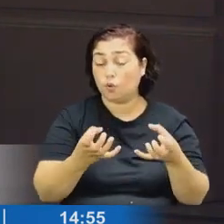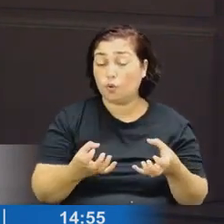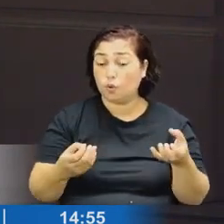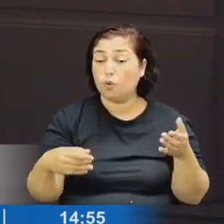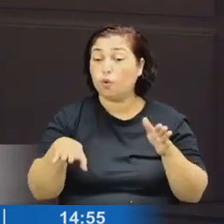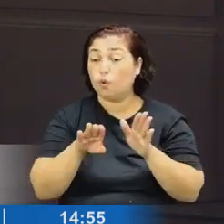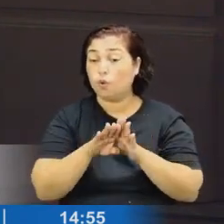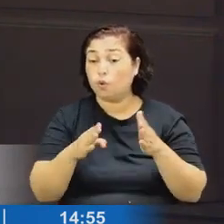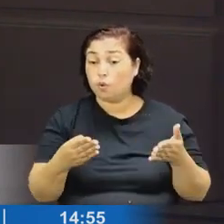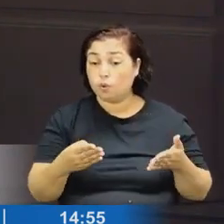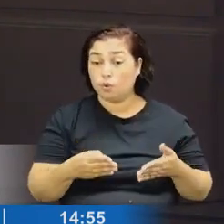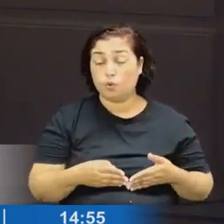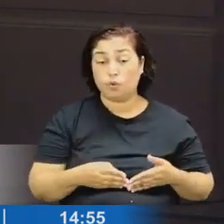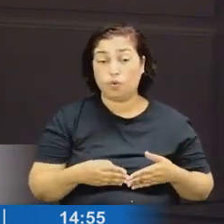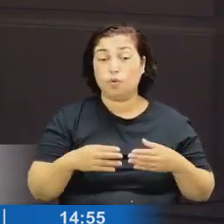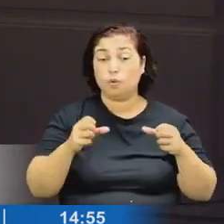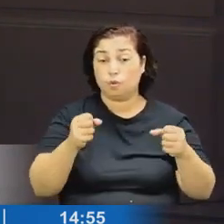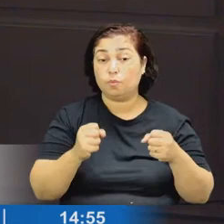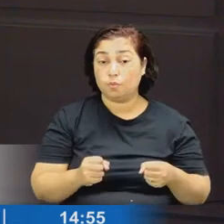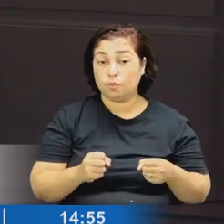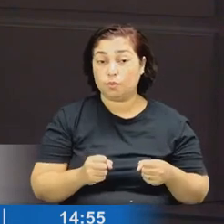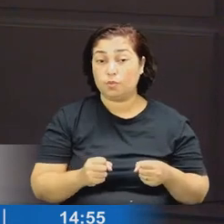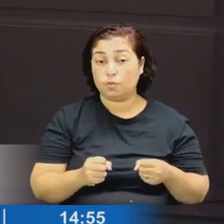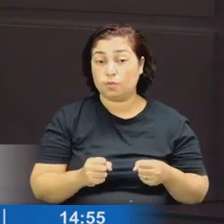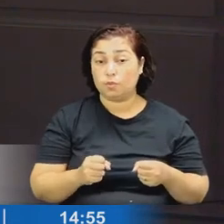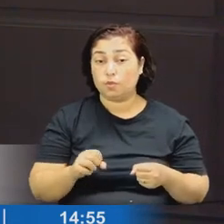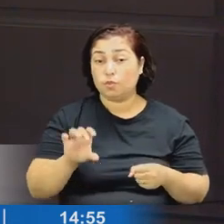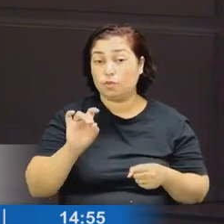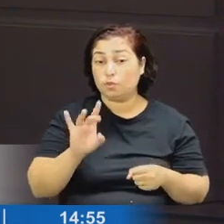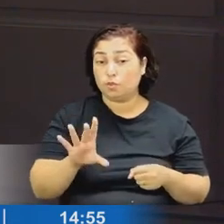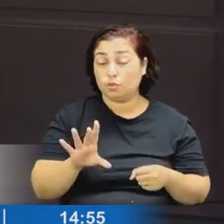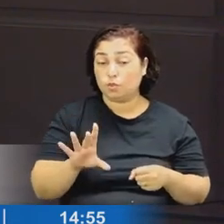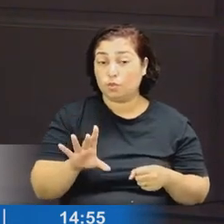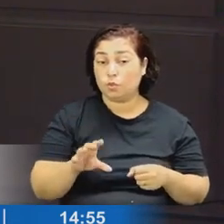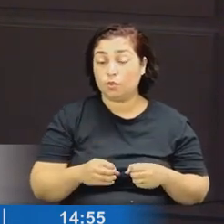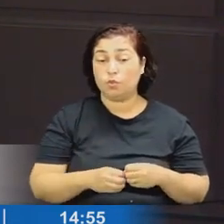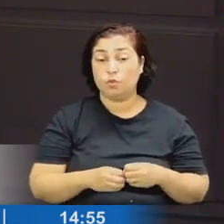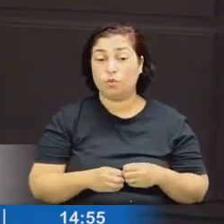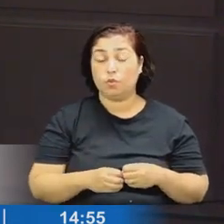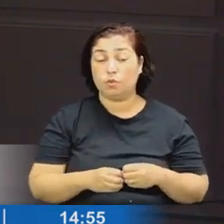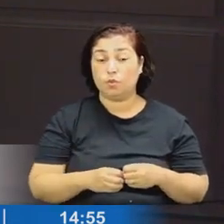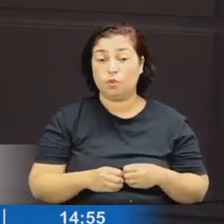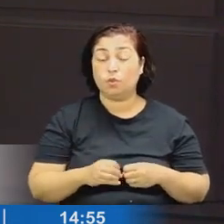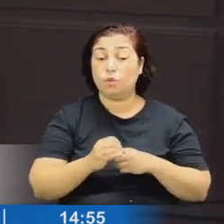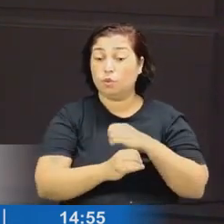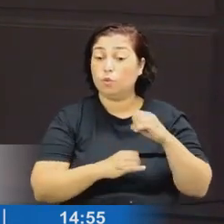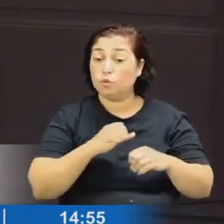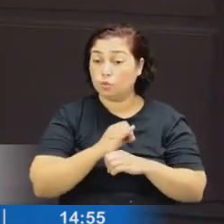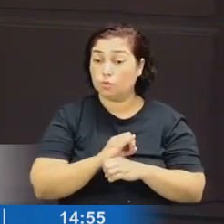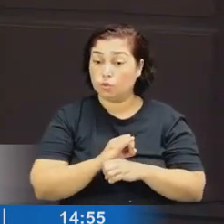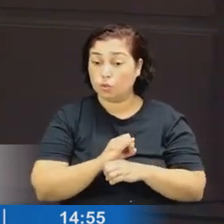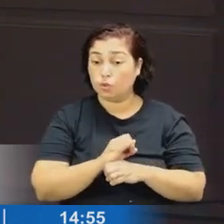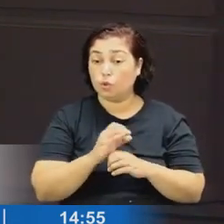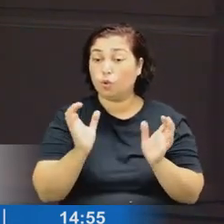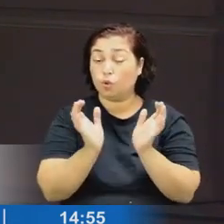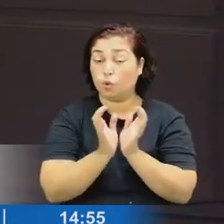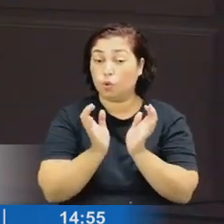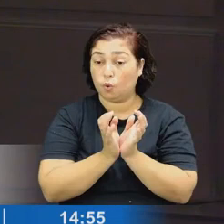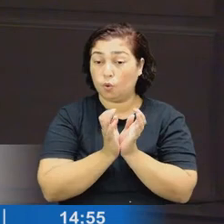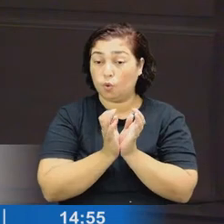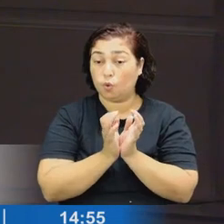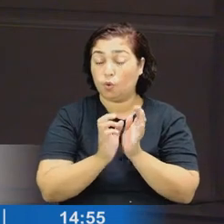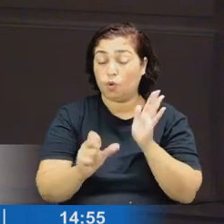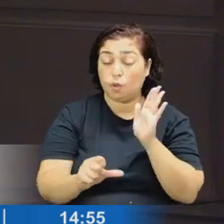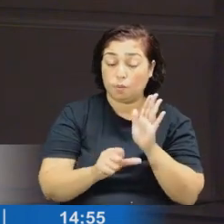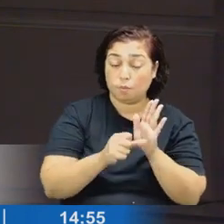chegar e é uma maneira de você chegar que soma com a internet você cria os grupos Quem são a primeira coisa em comunicação a